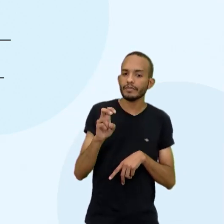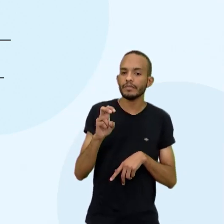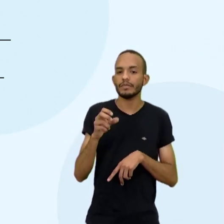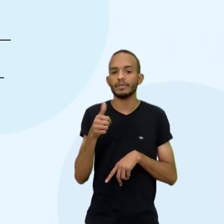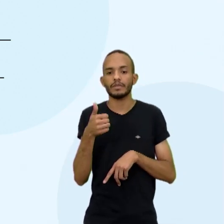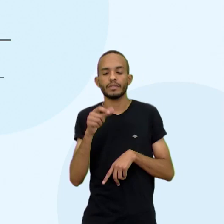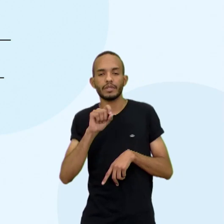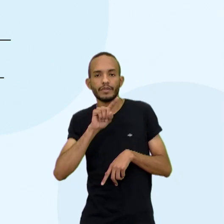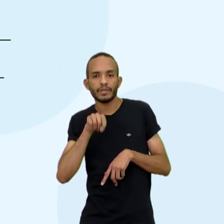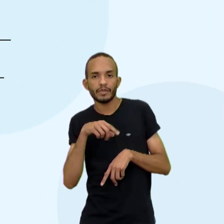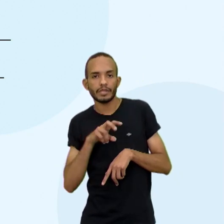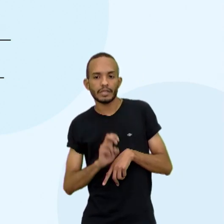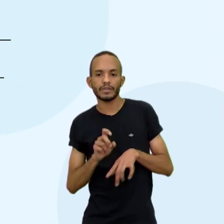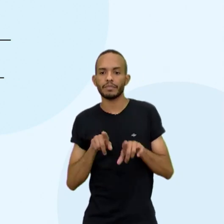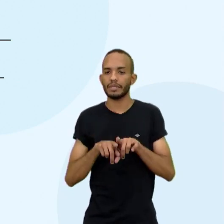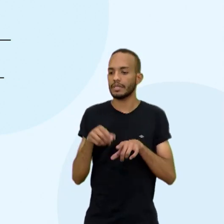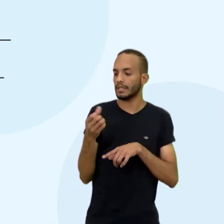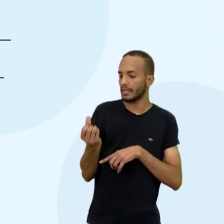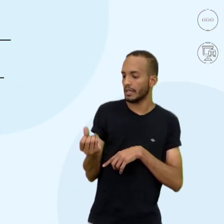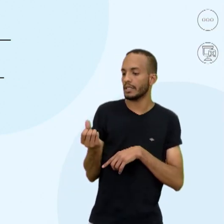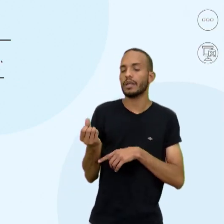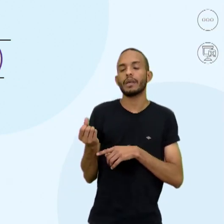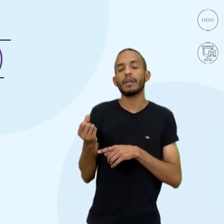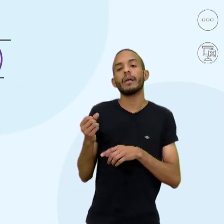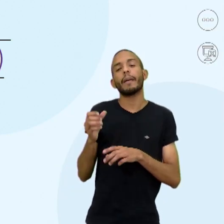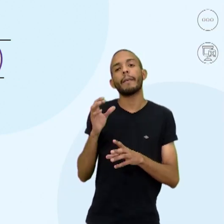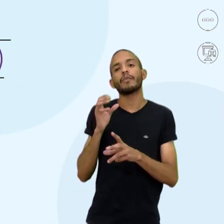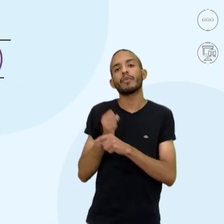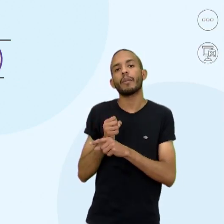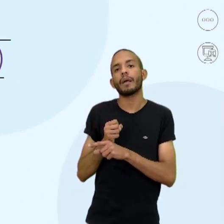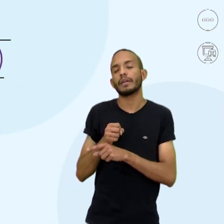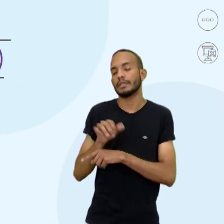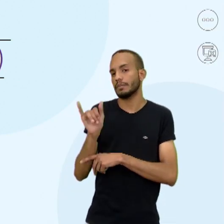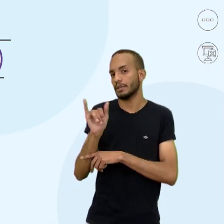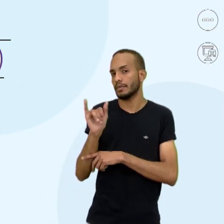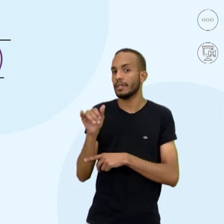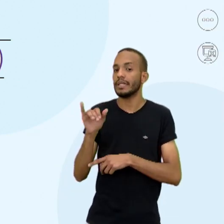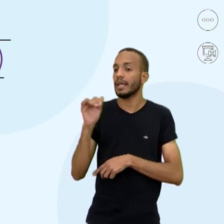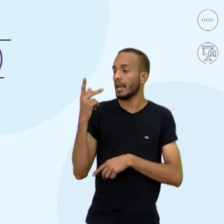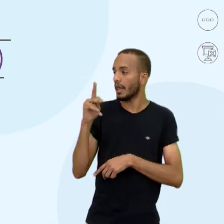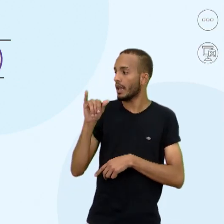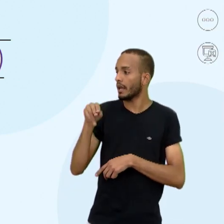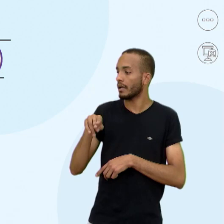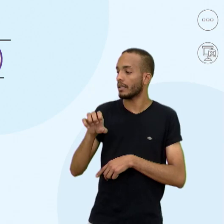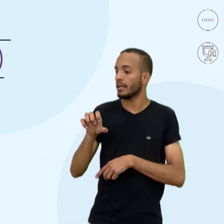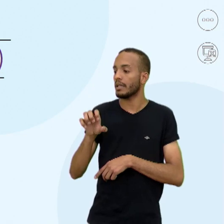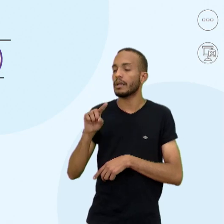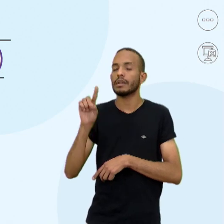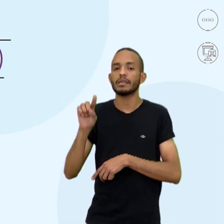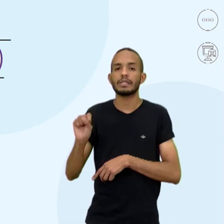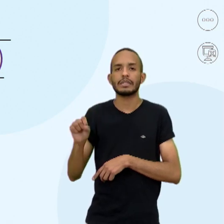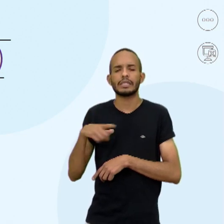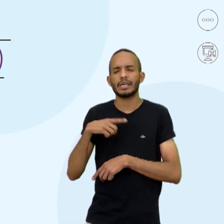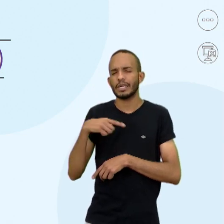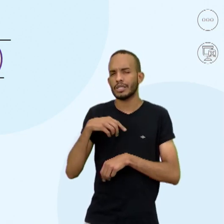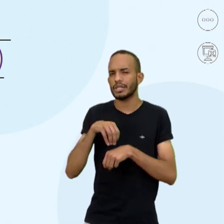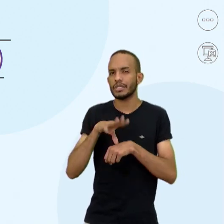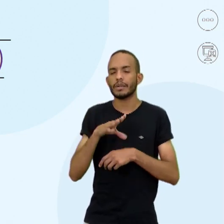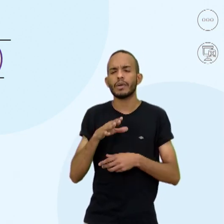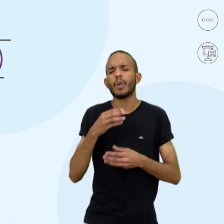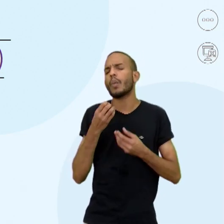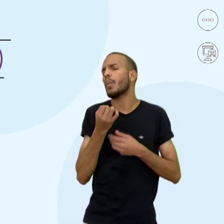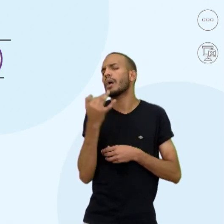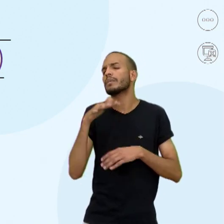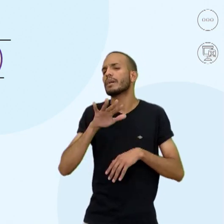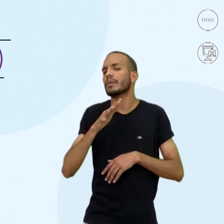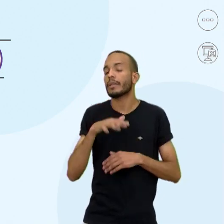com 10,5 e o 6 com o Y. A Inês também tem uma dica aí pra gente desconfiar de quanto que dá mais ou